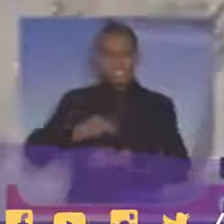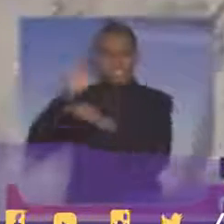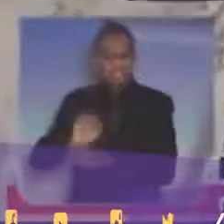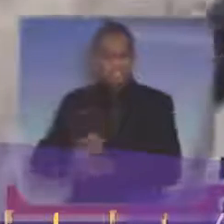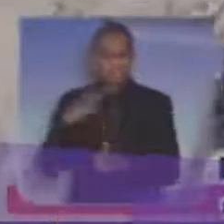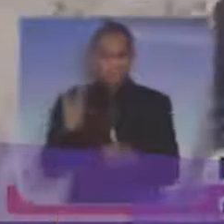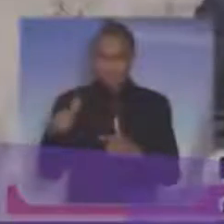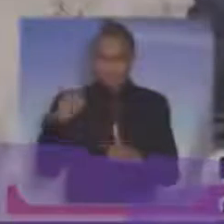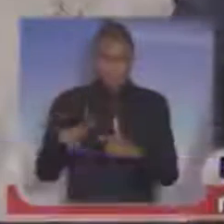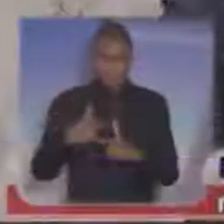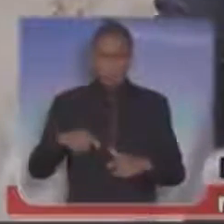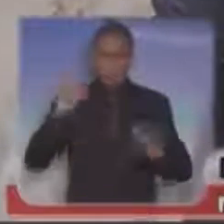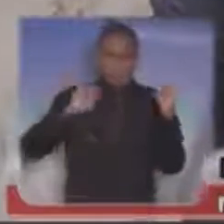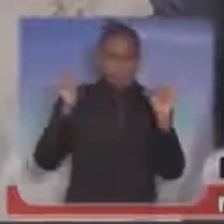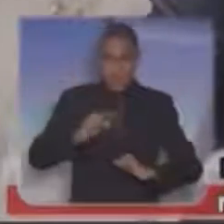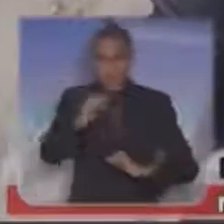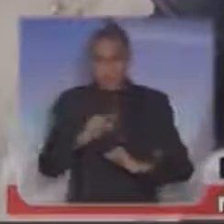afetado que 15 milhões de isenção de icms